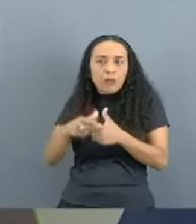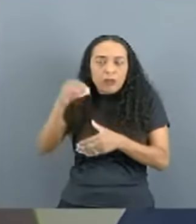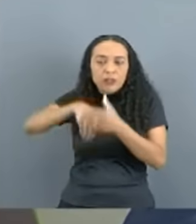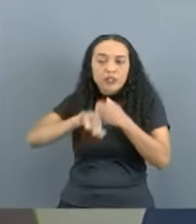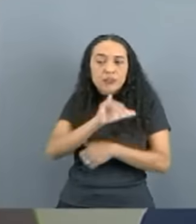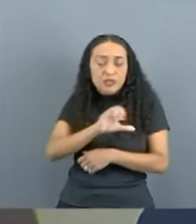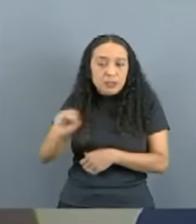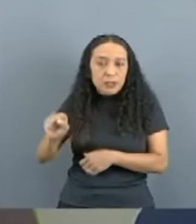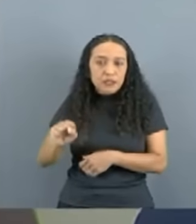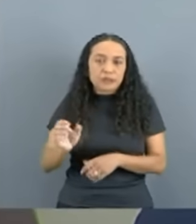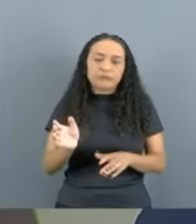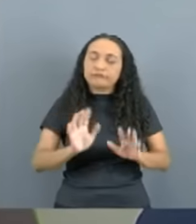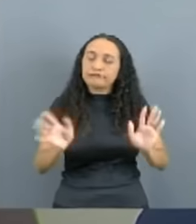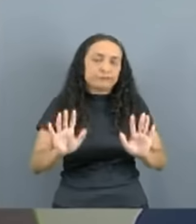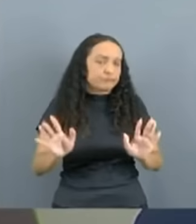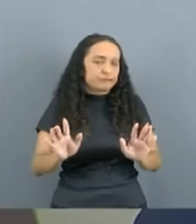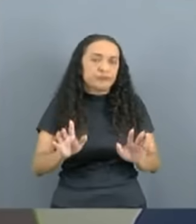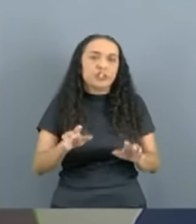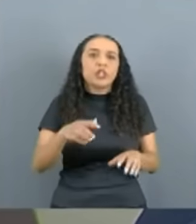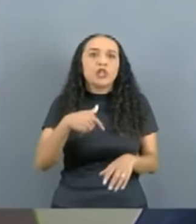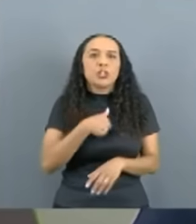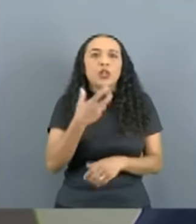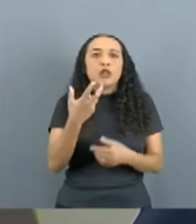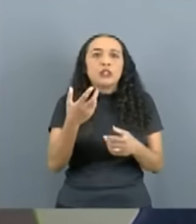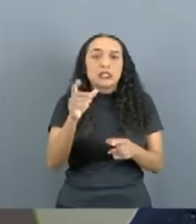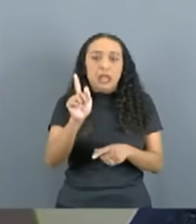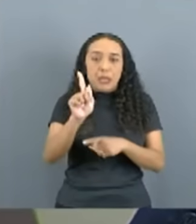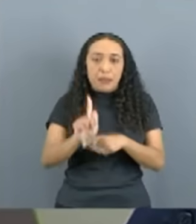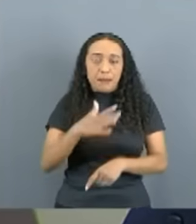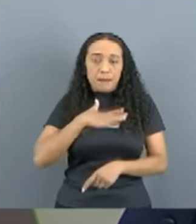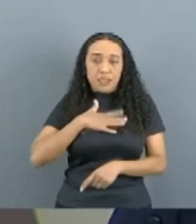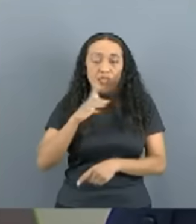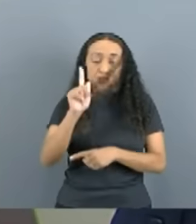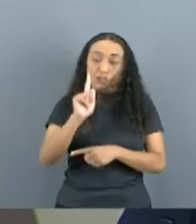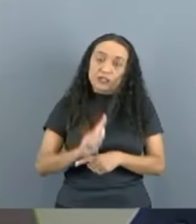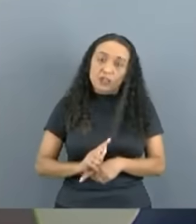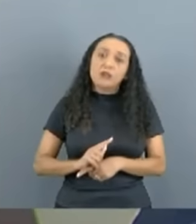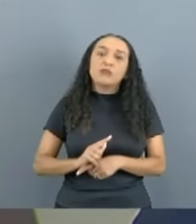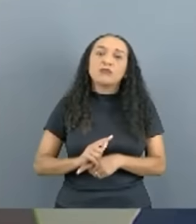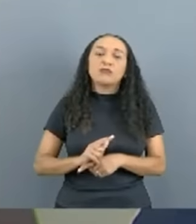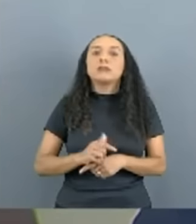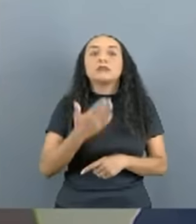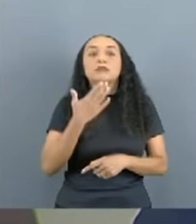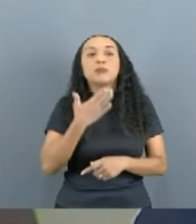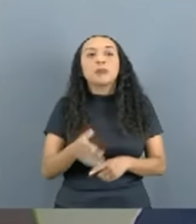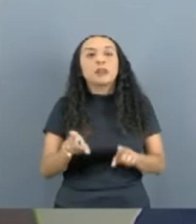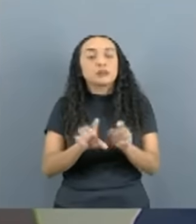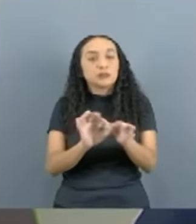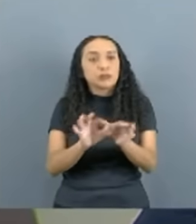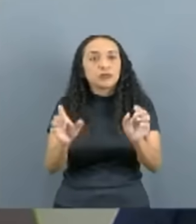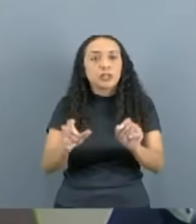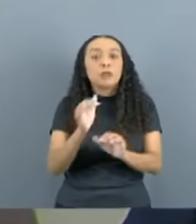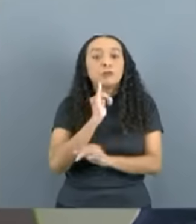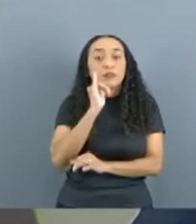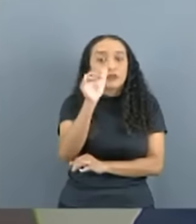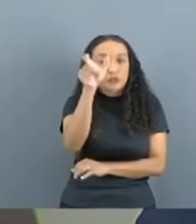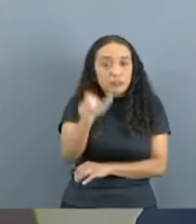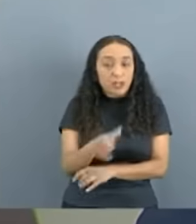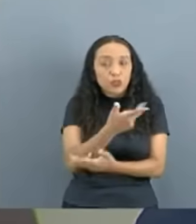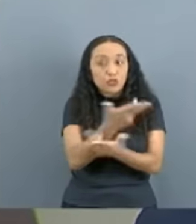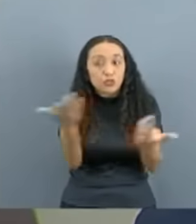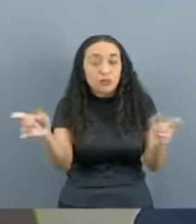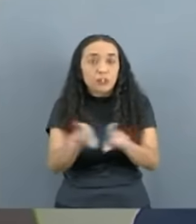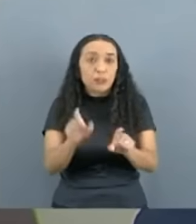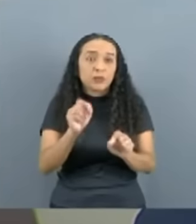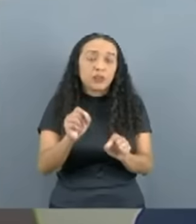vamos transformar a nossa gestão e aí eu peço permissão para dizer a Vossa Excelência e aos demais que